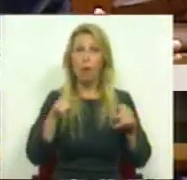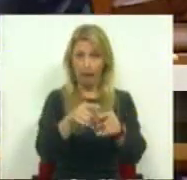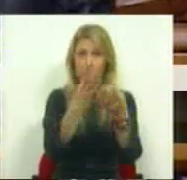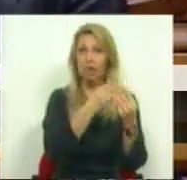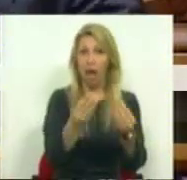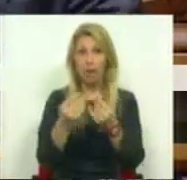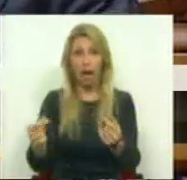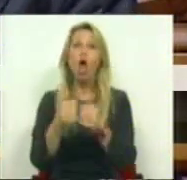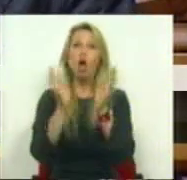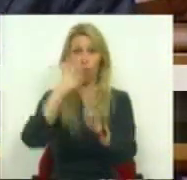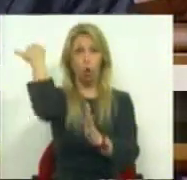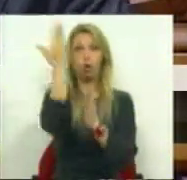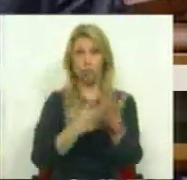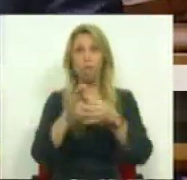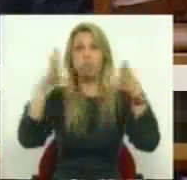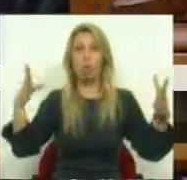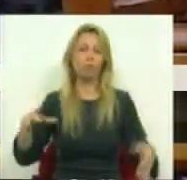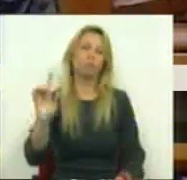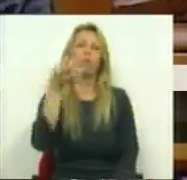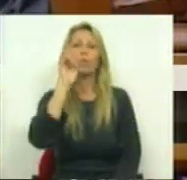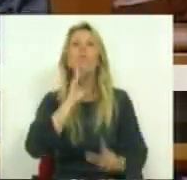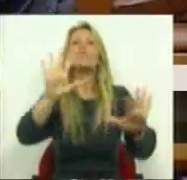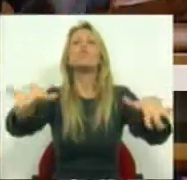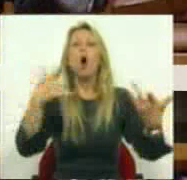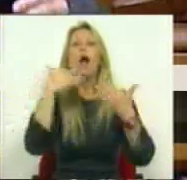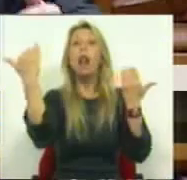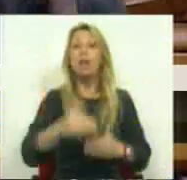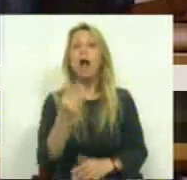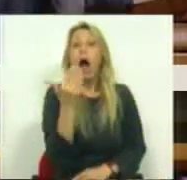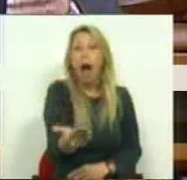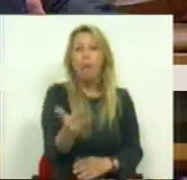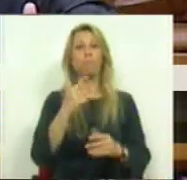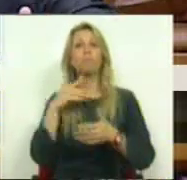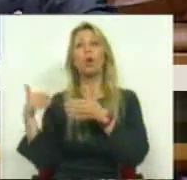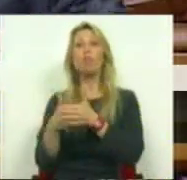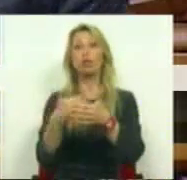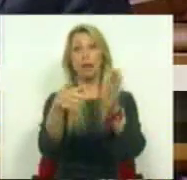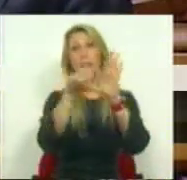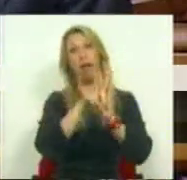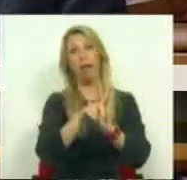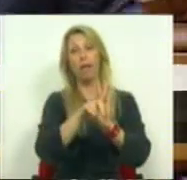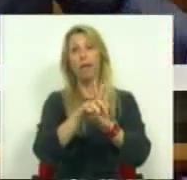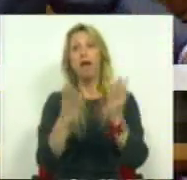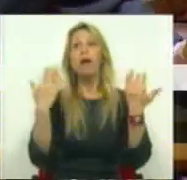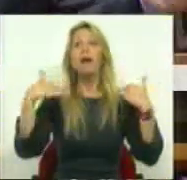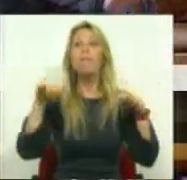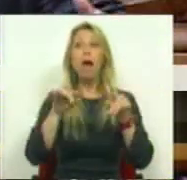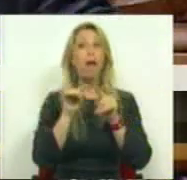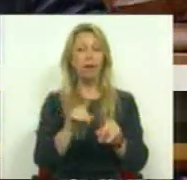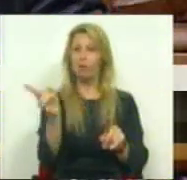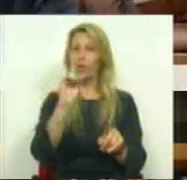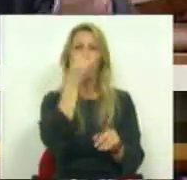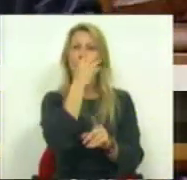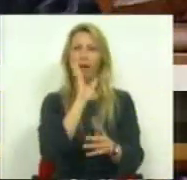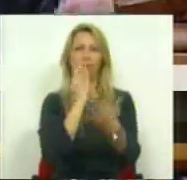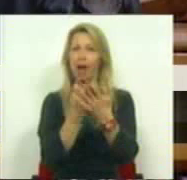é tudo inconstitucional. Não é inconstitucional. Pode haver limitações ao processo legislativo e, no entanto, isso não perde a